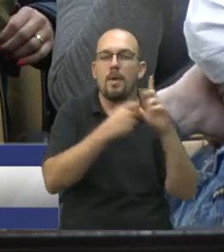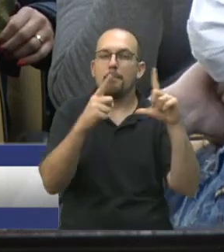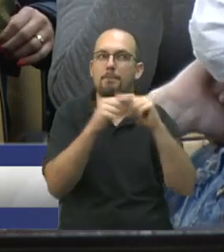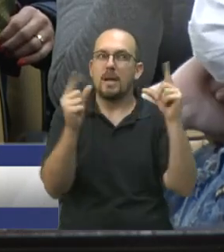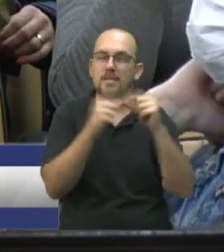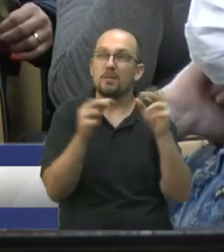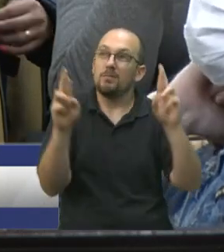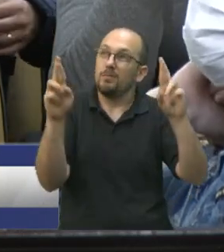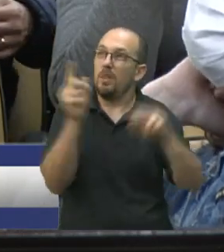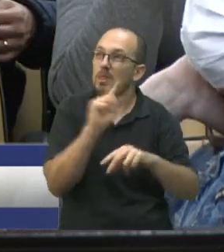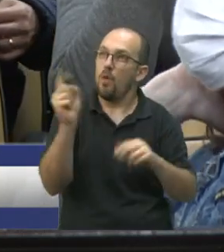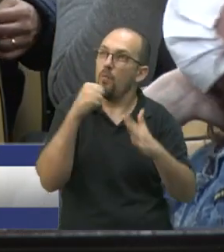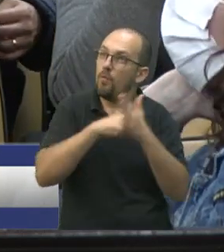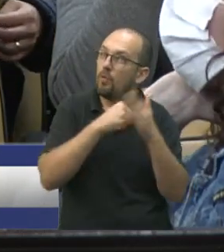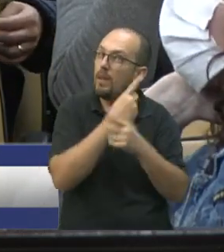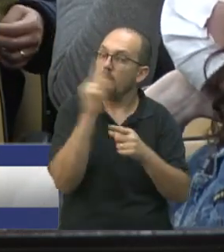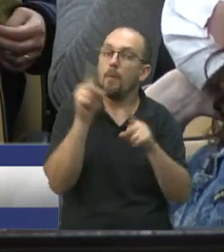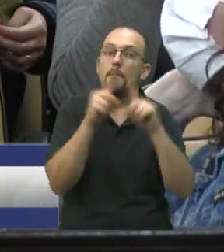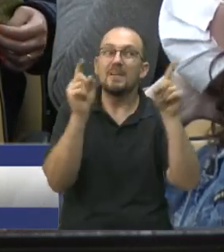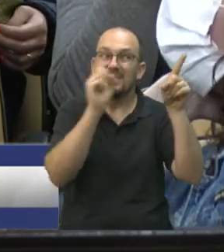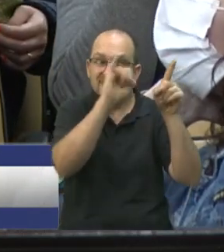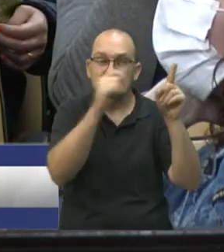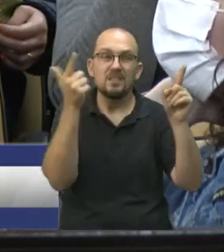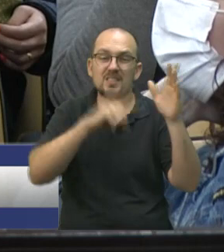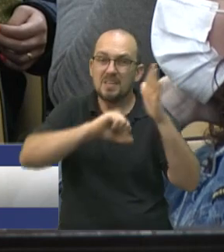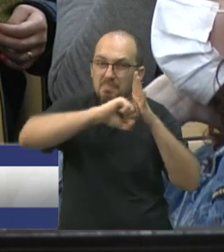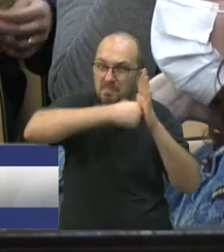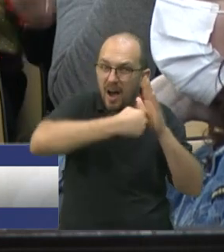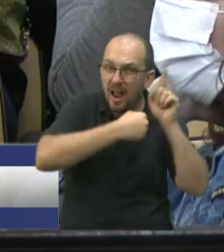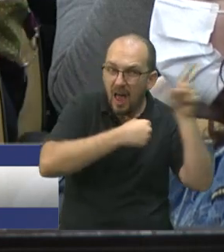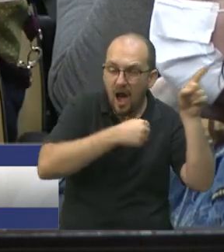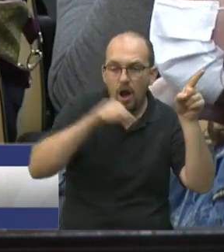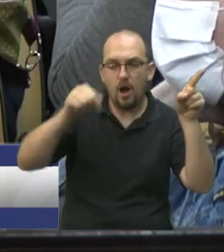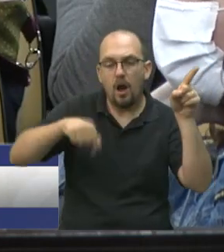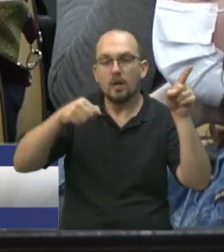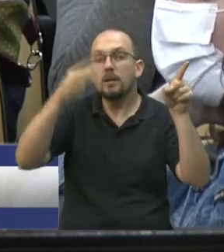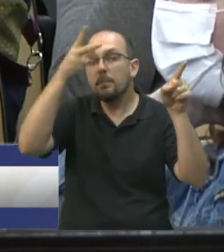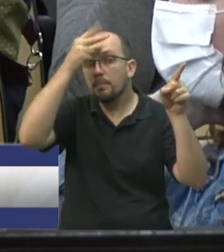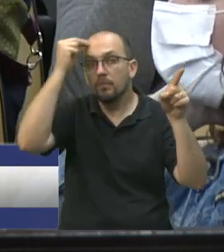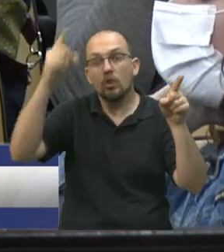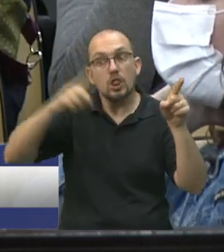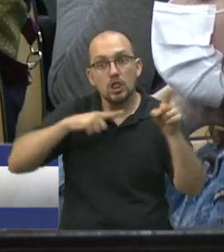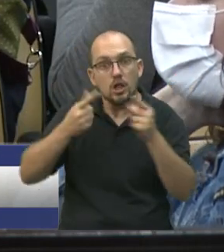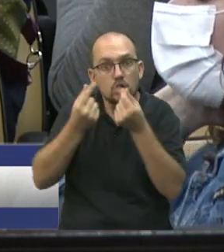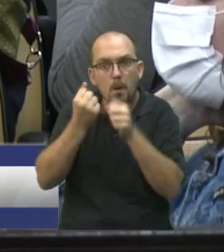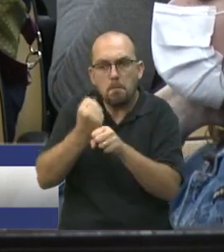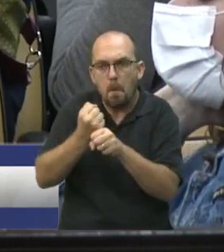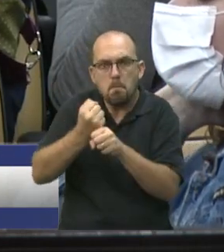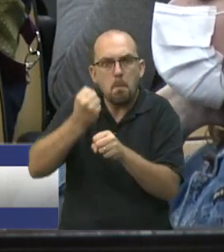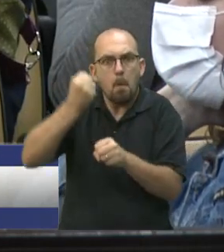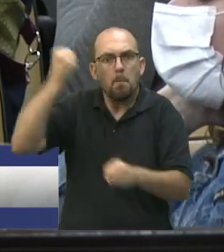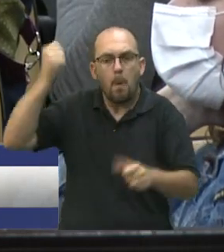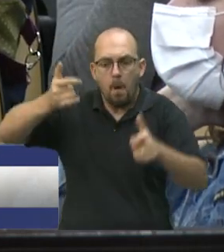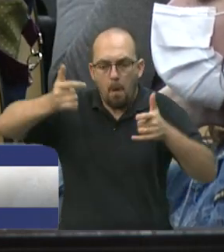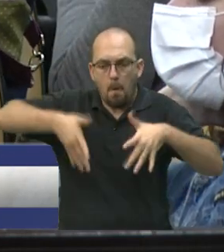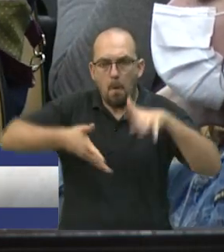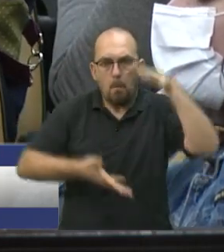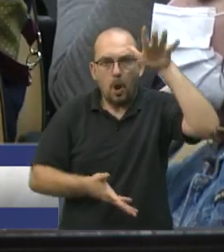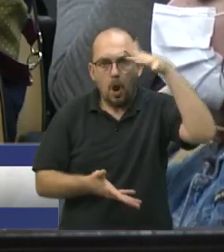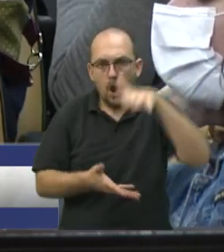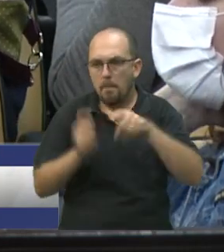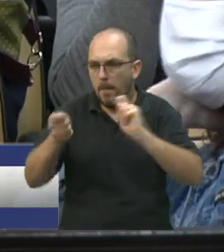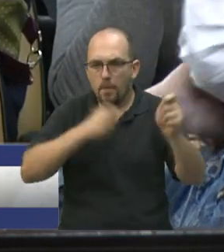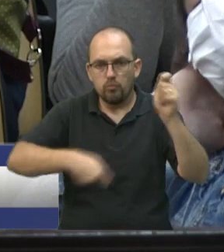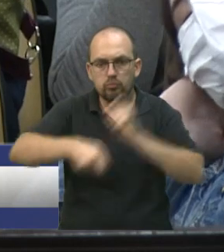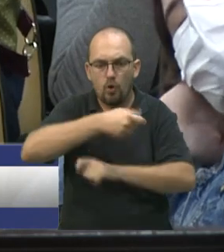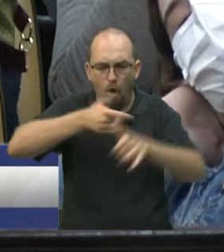que não. Mas se eles conseguirem barrar, se a nossa prefeitura está com esse superávit e está com um percentual aí